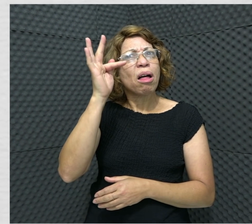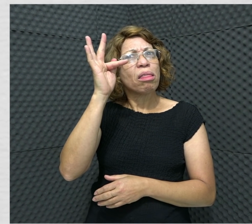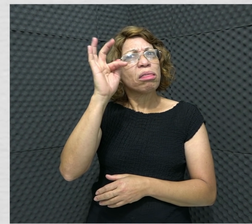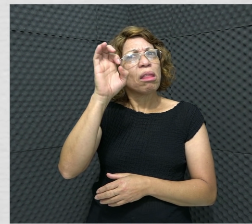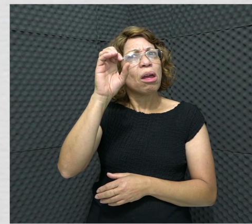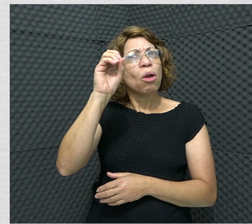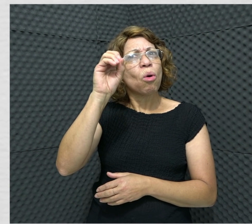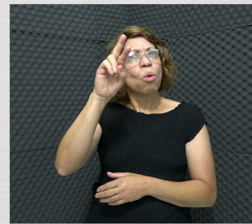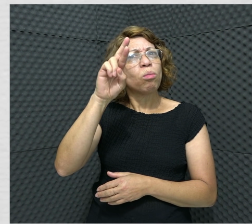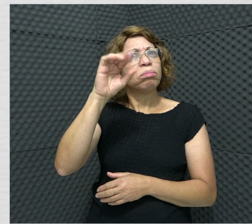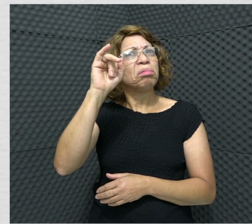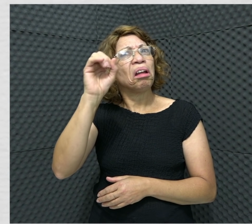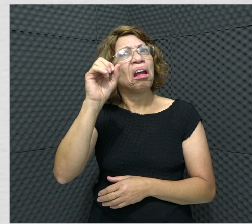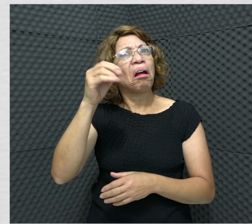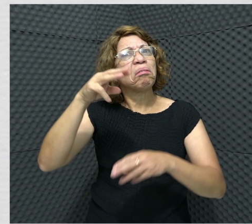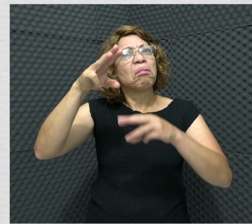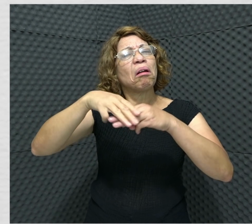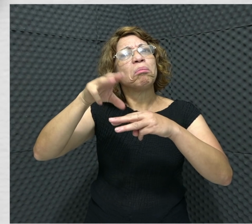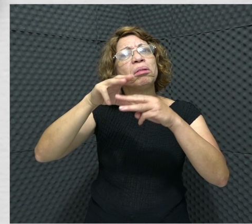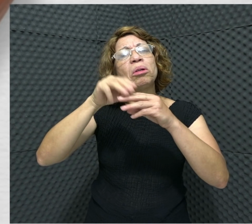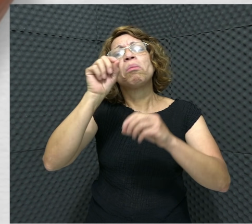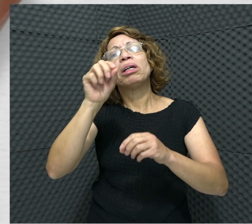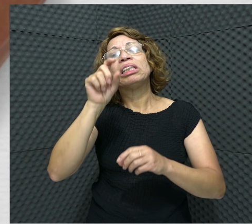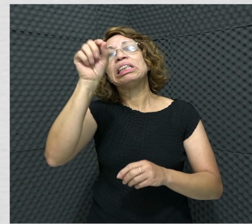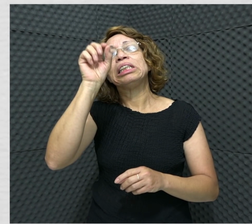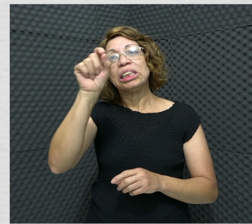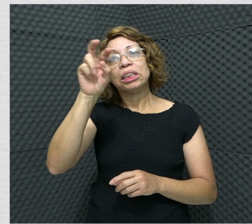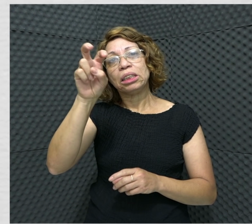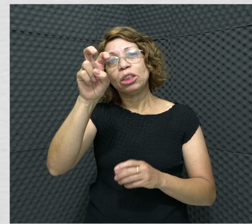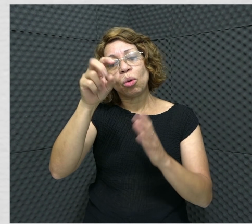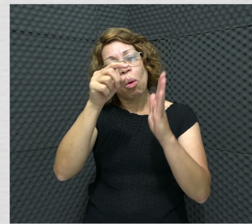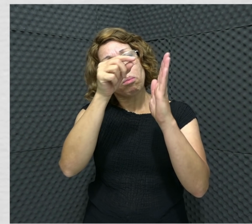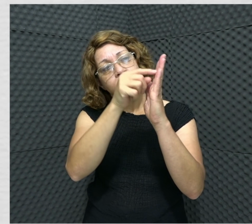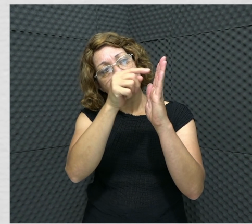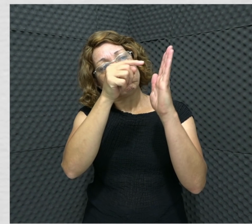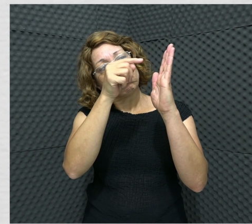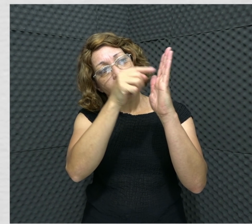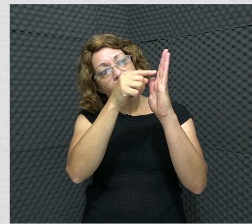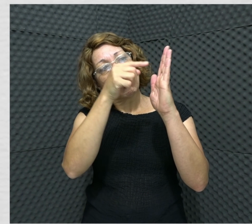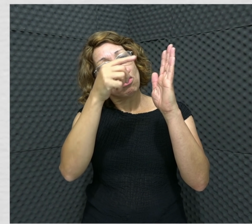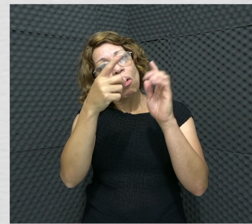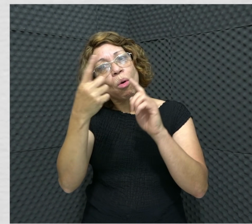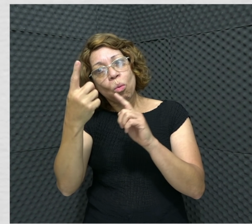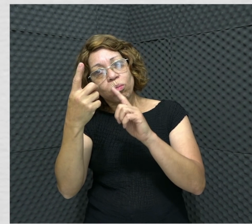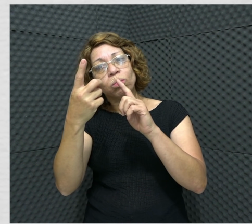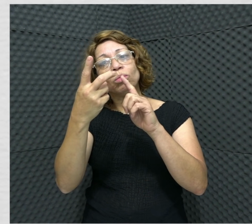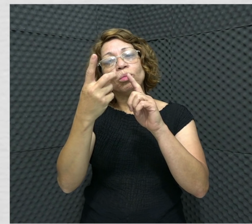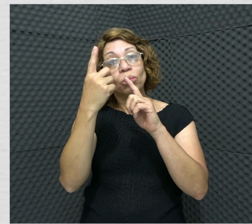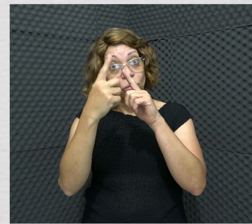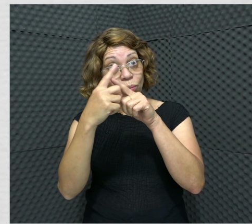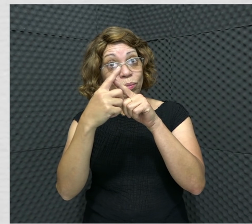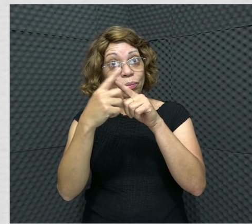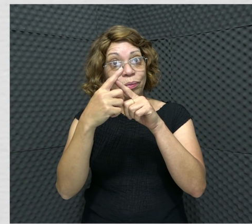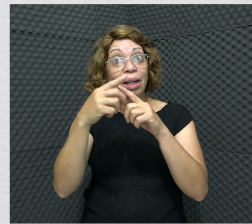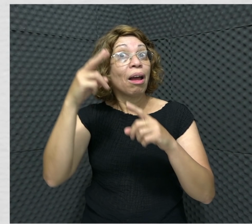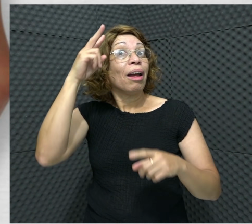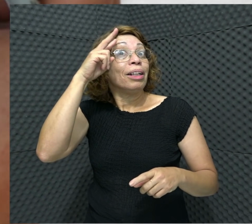da matemática, nós teremos 5 títulos. Dentre esses 5 títulos, nós temos no título